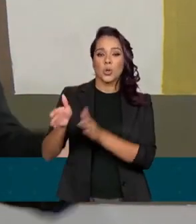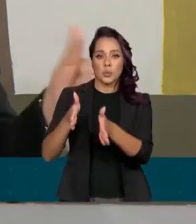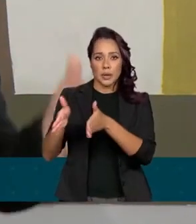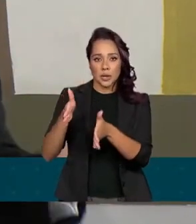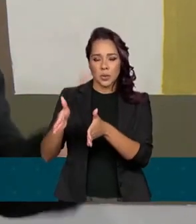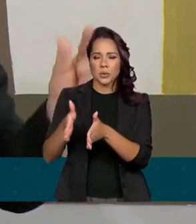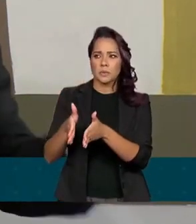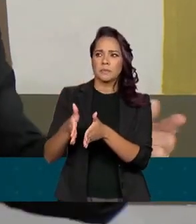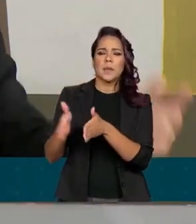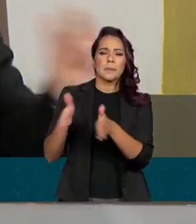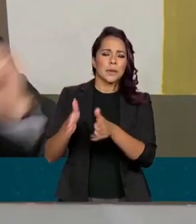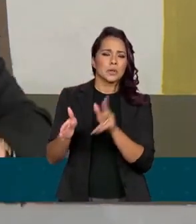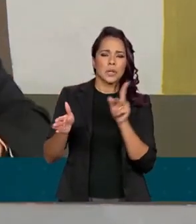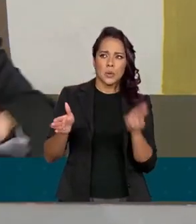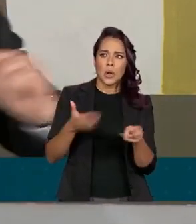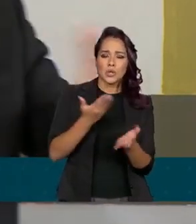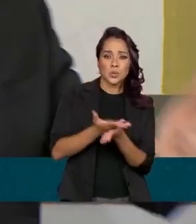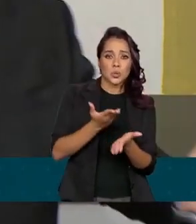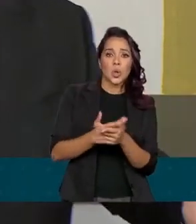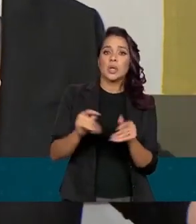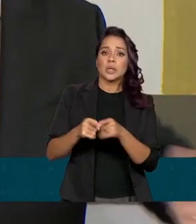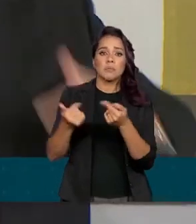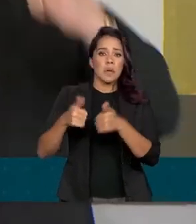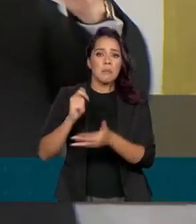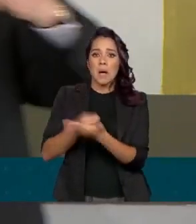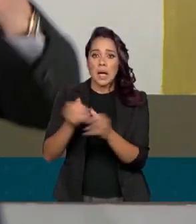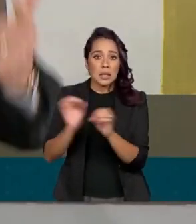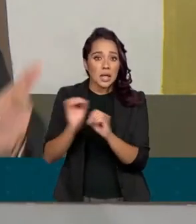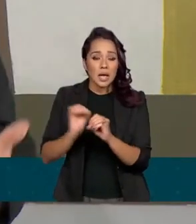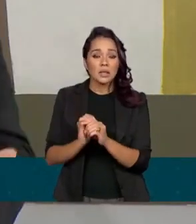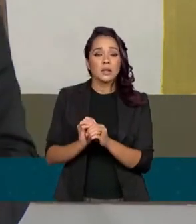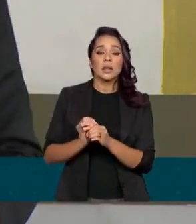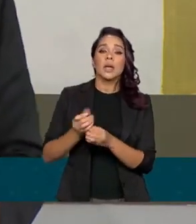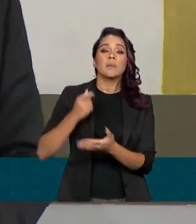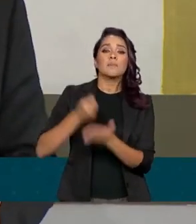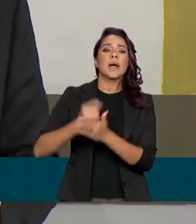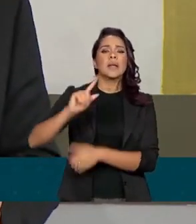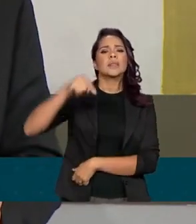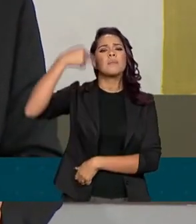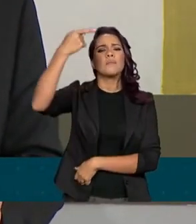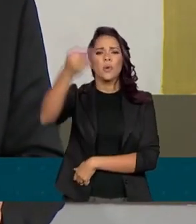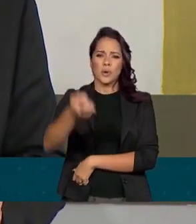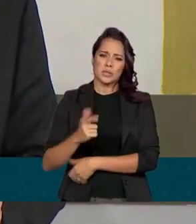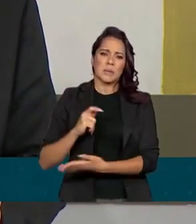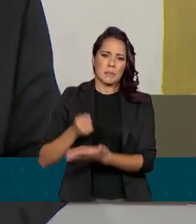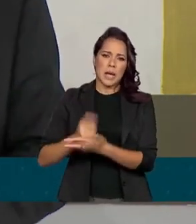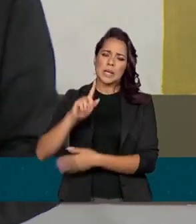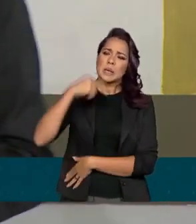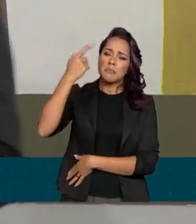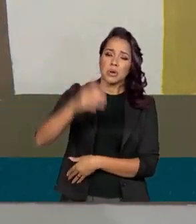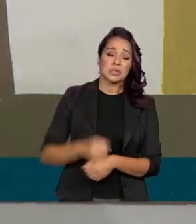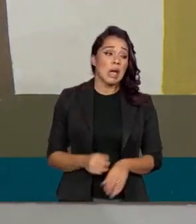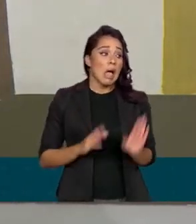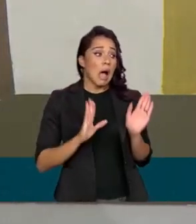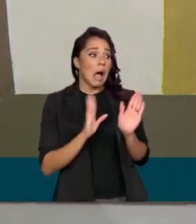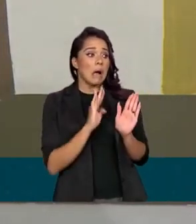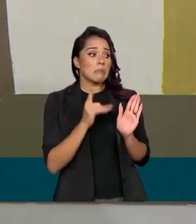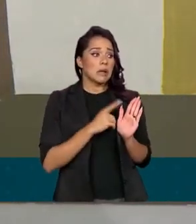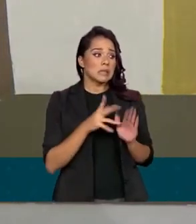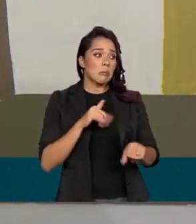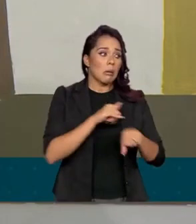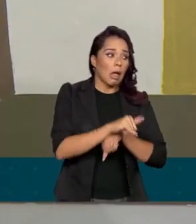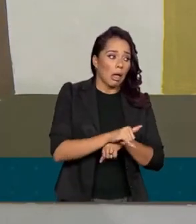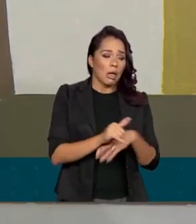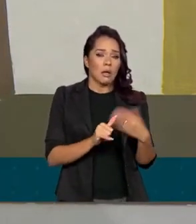período, do mesmo período que ele estudava, ele também fica sem pagar, ele passava a pagar depois. Mas vai dar o cano, não